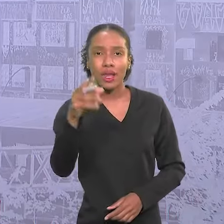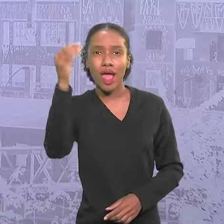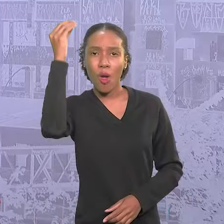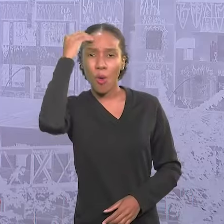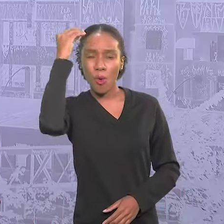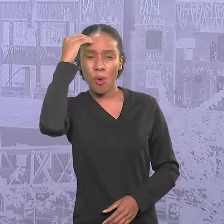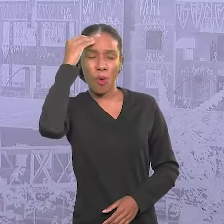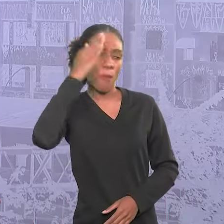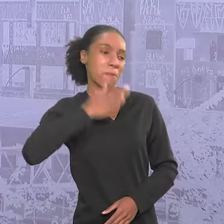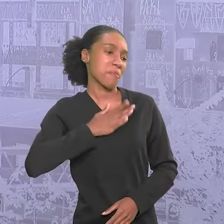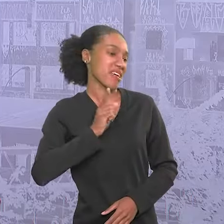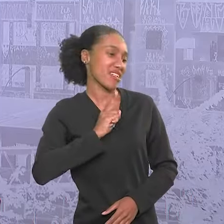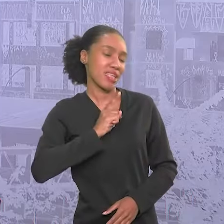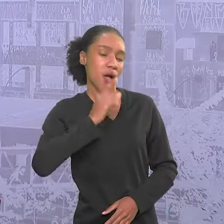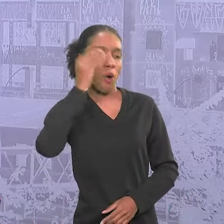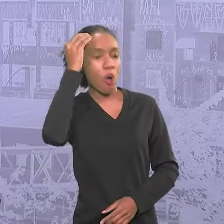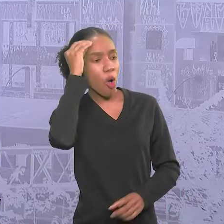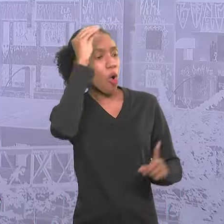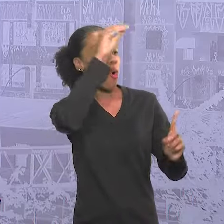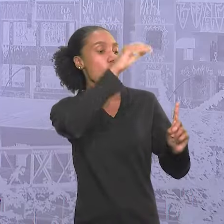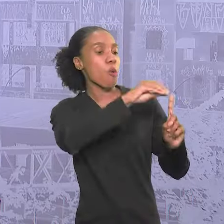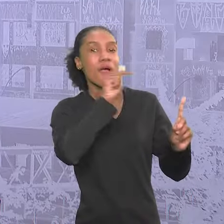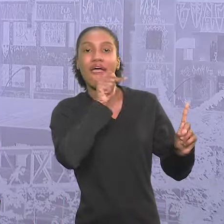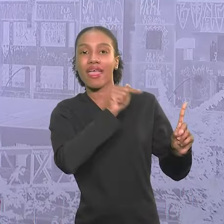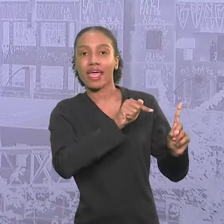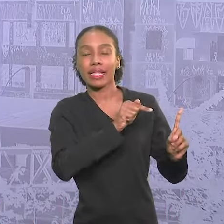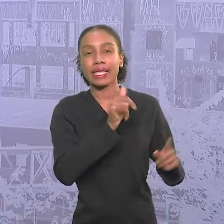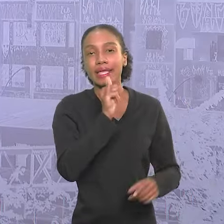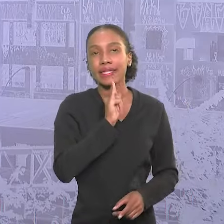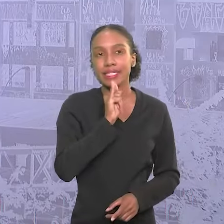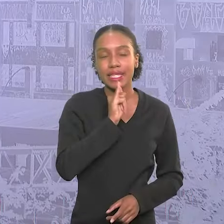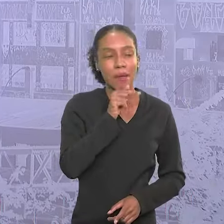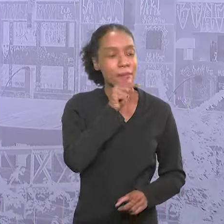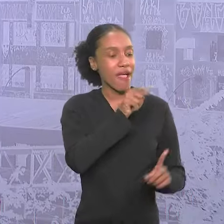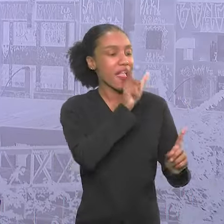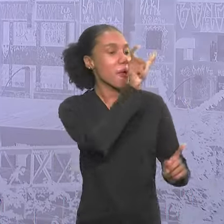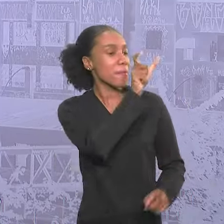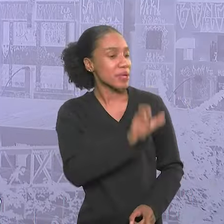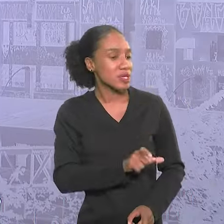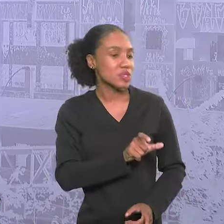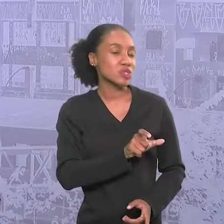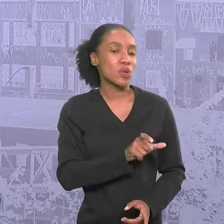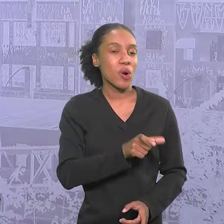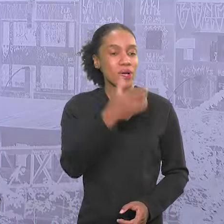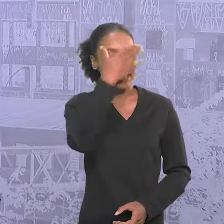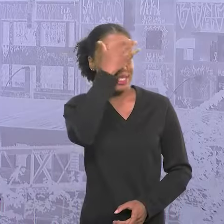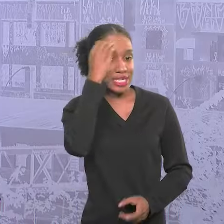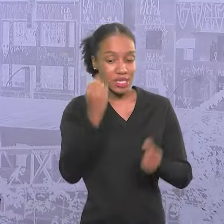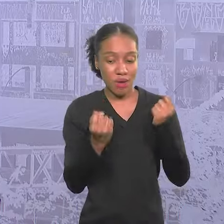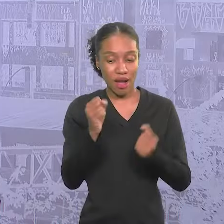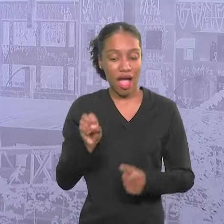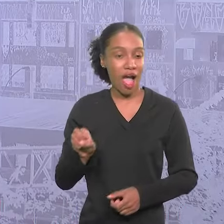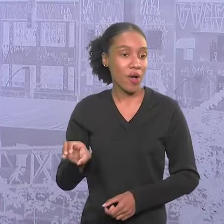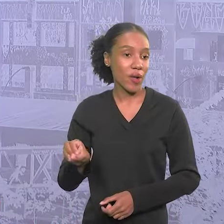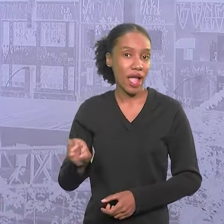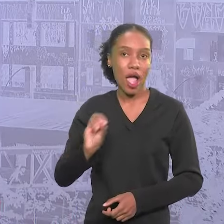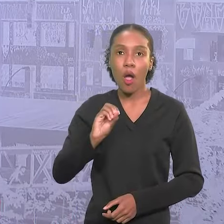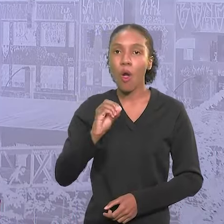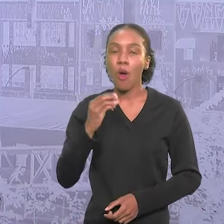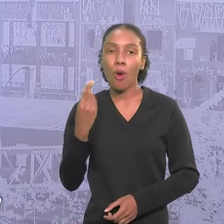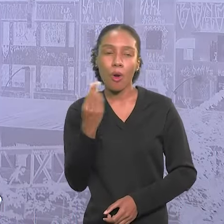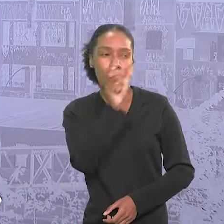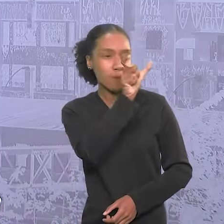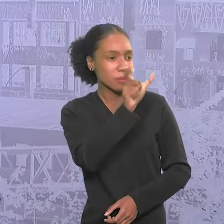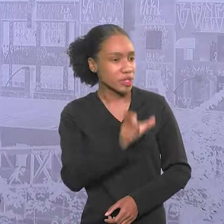é sempre do outro é o outro que não deu certa Esse é o outro que esqueceu de entregar